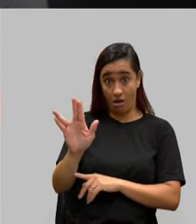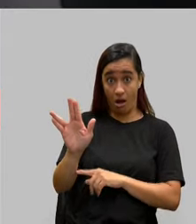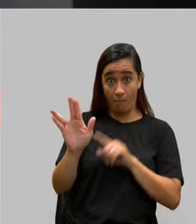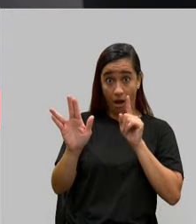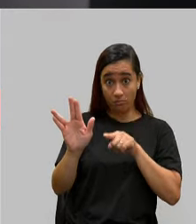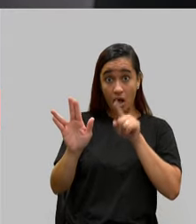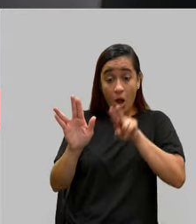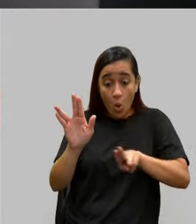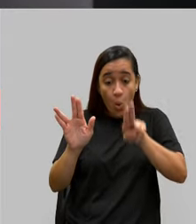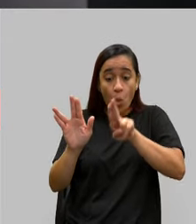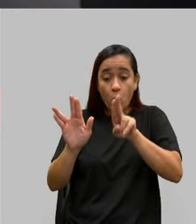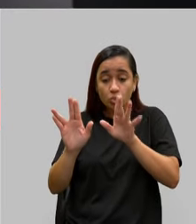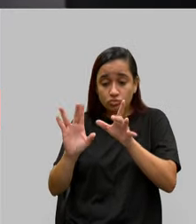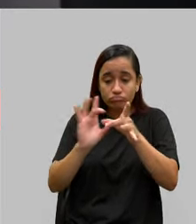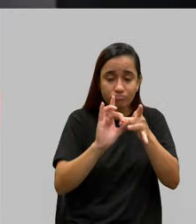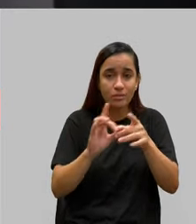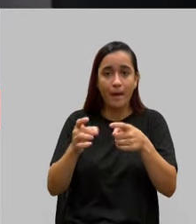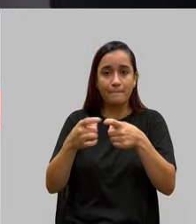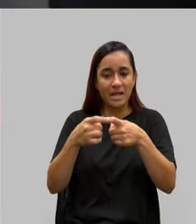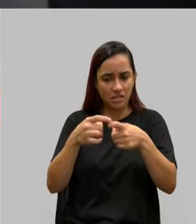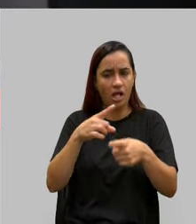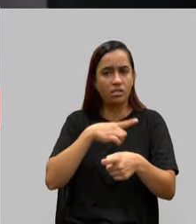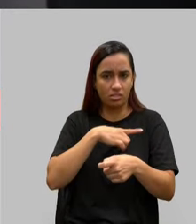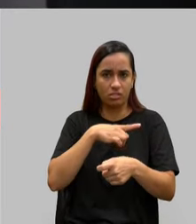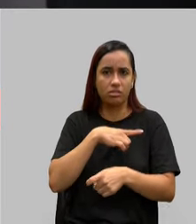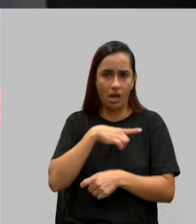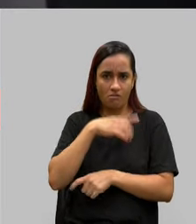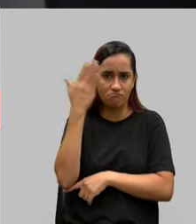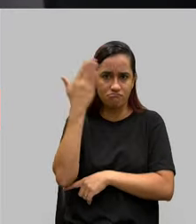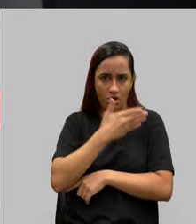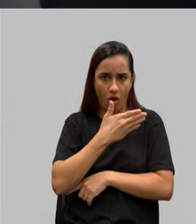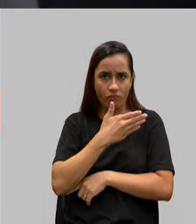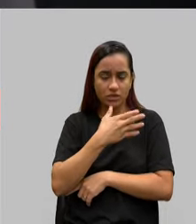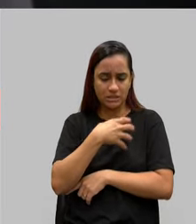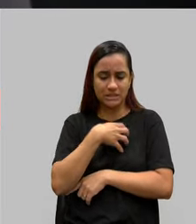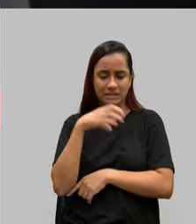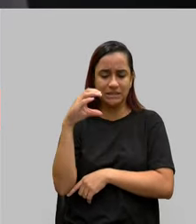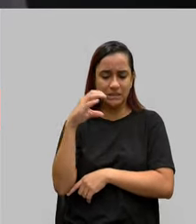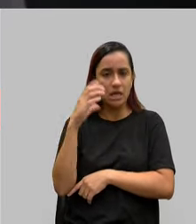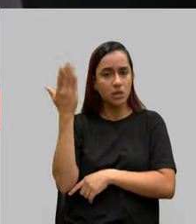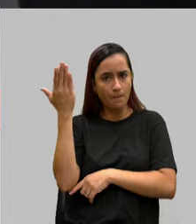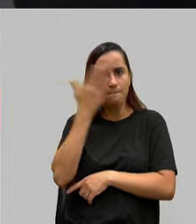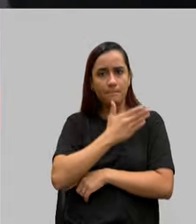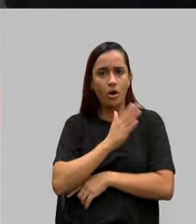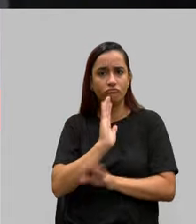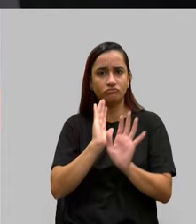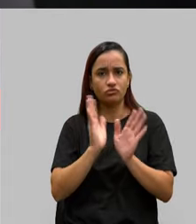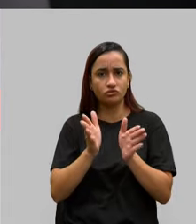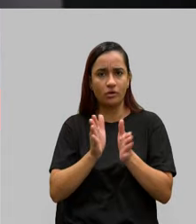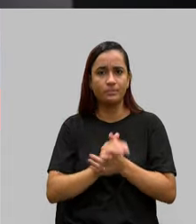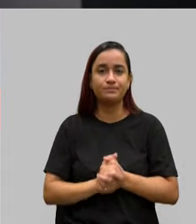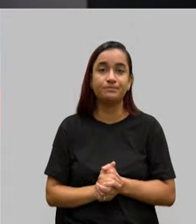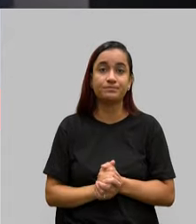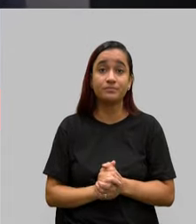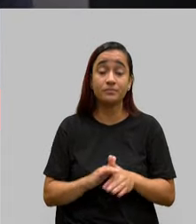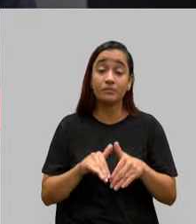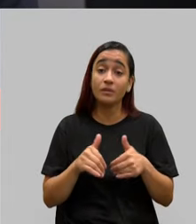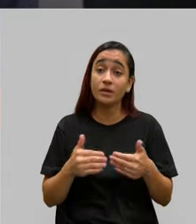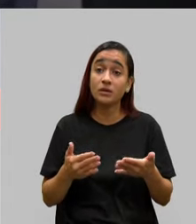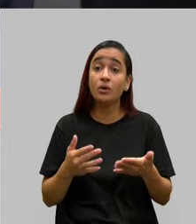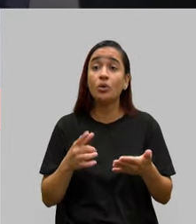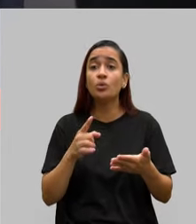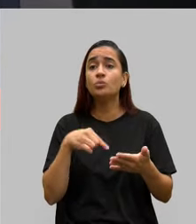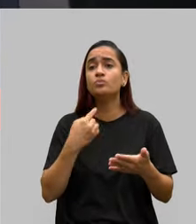uso medicinal e uso medicinal cientificamente comprovado e tivemos a